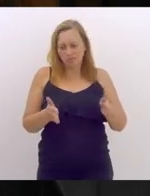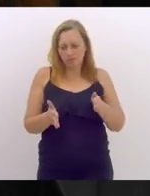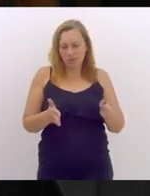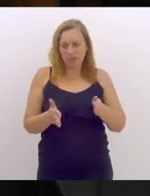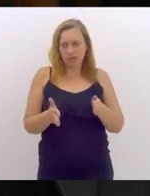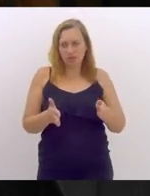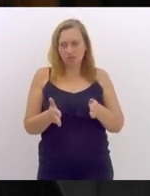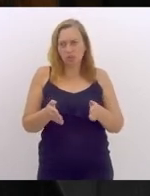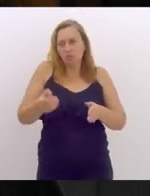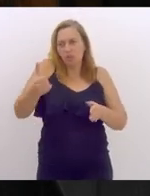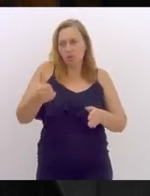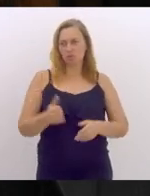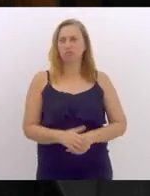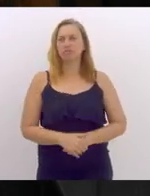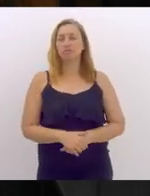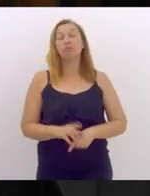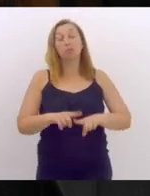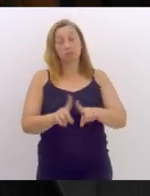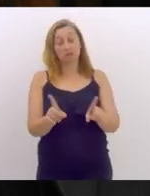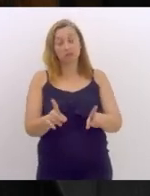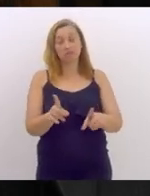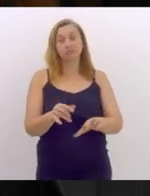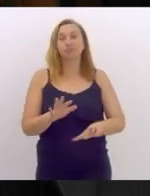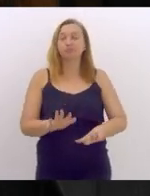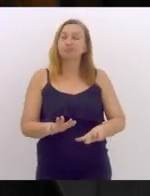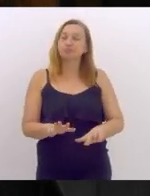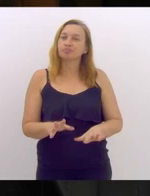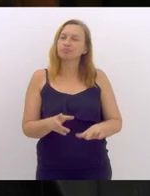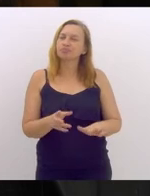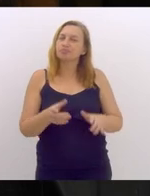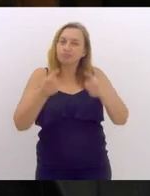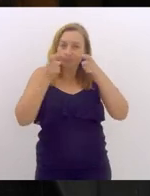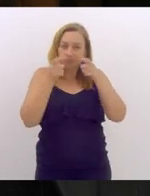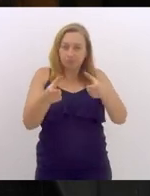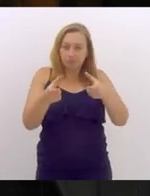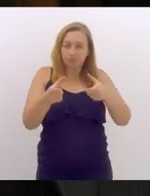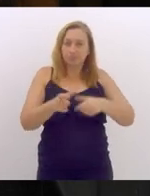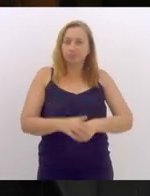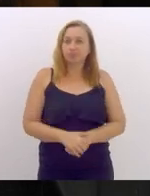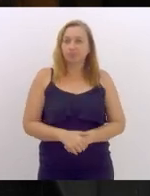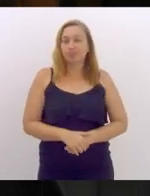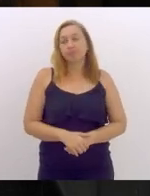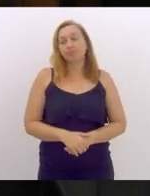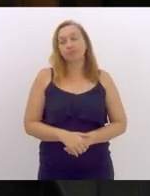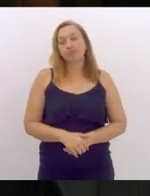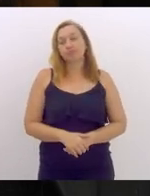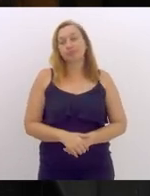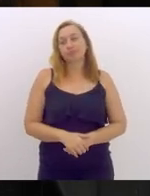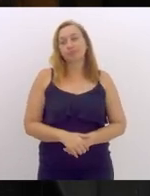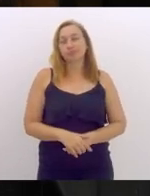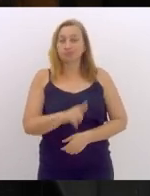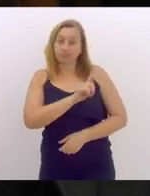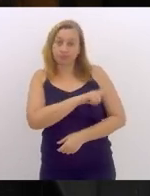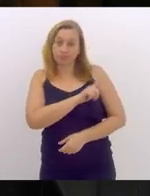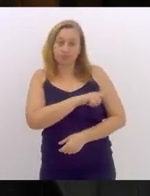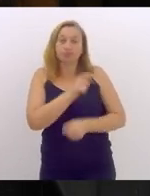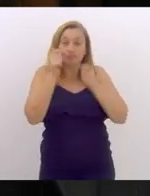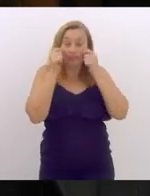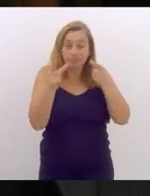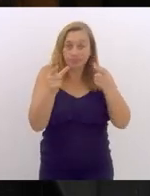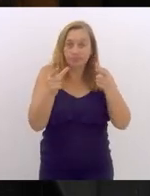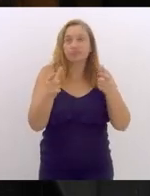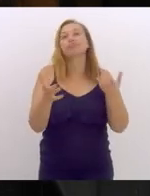então é necessário que a gente faça esse alerta para ver se esses gestores acordam